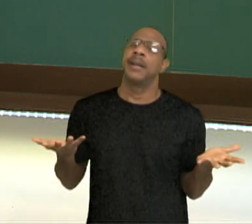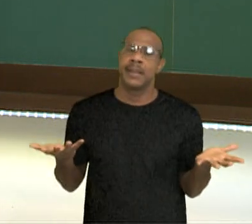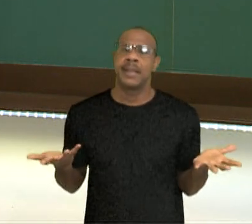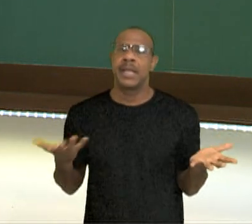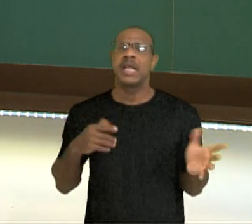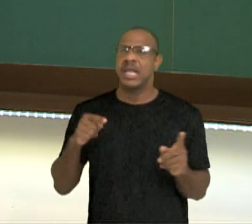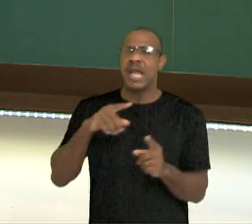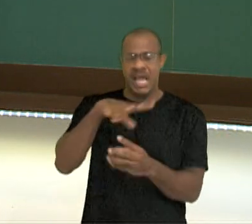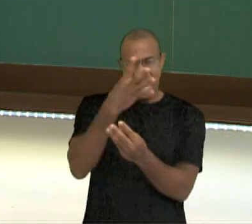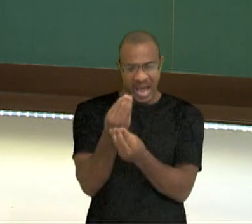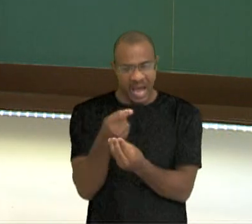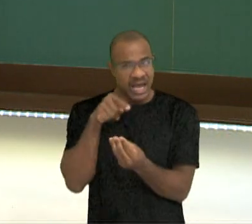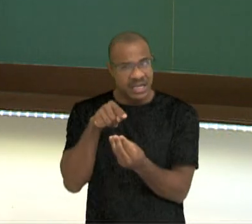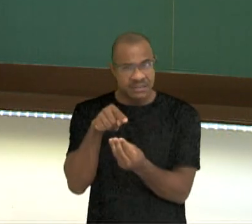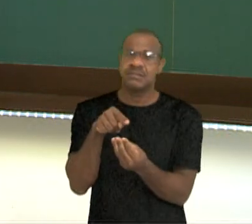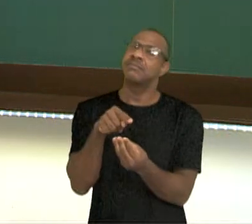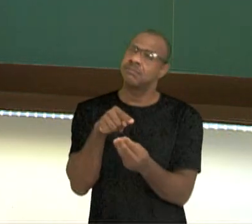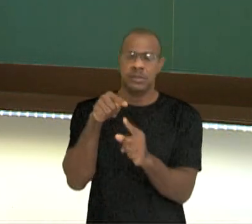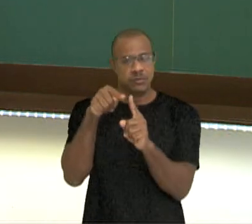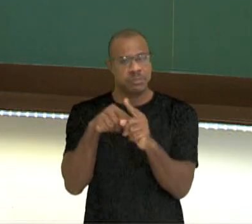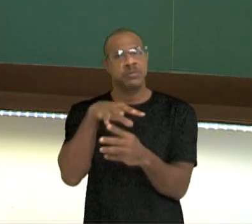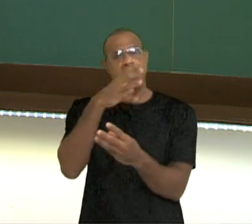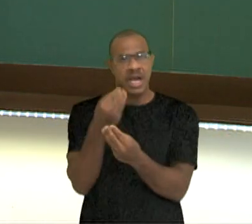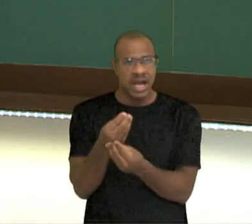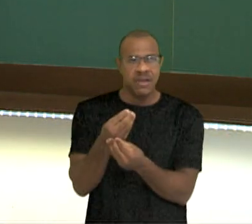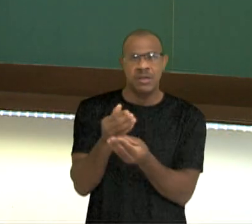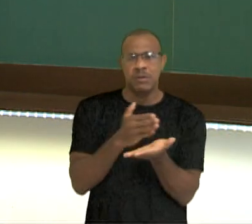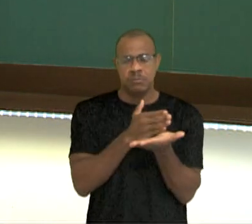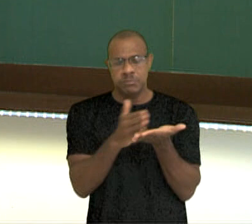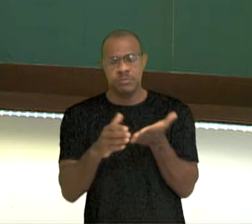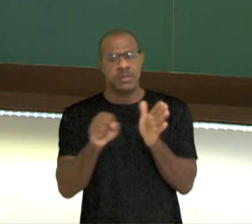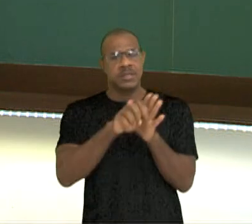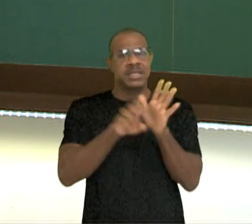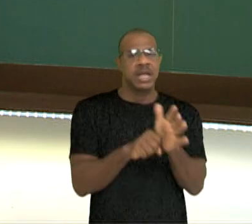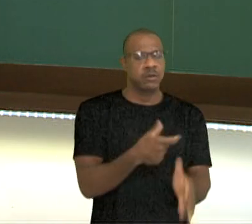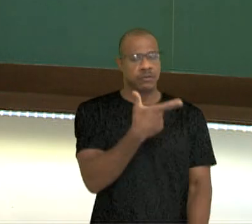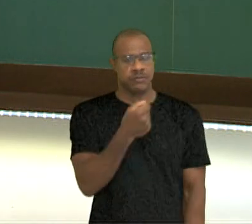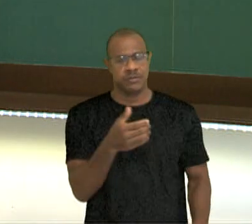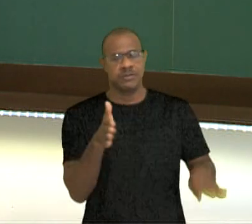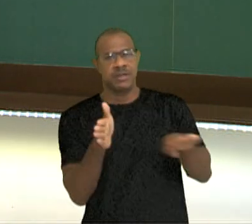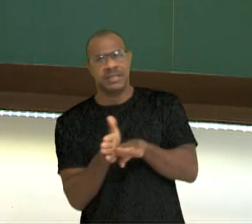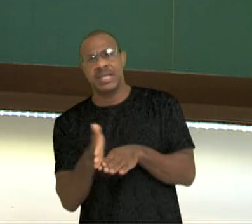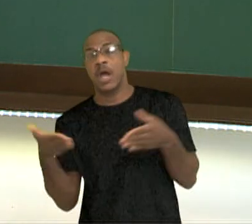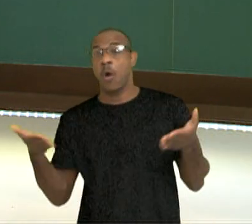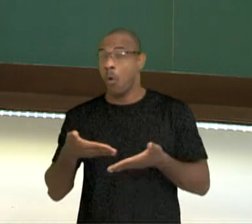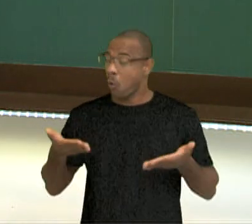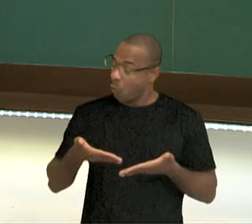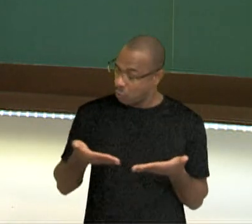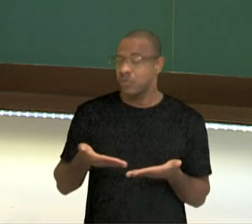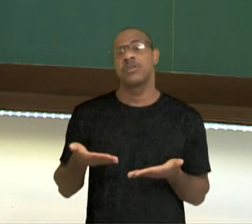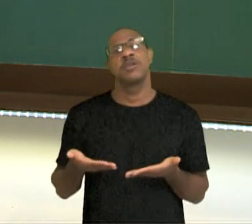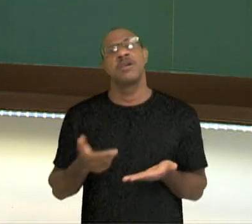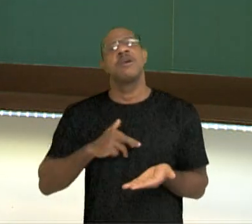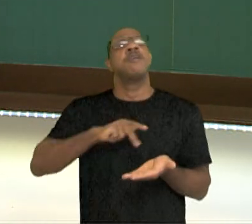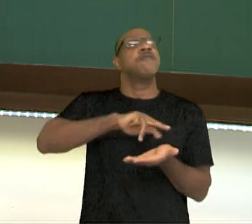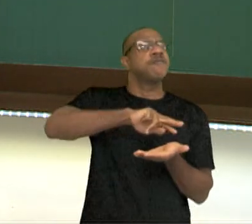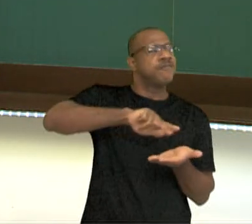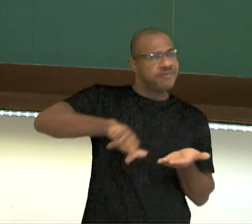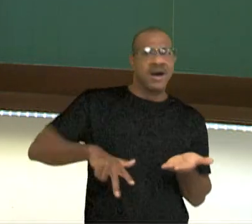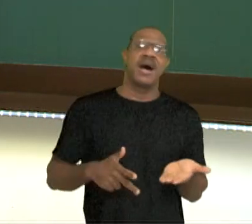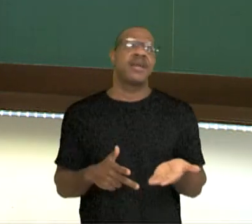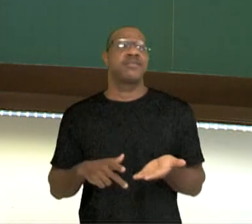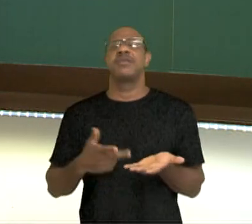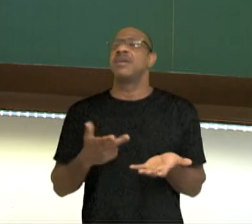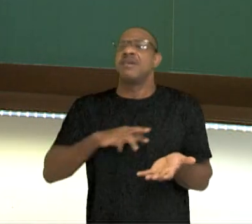tipo de arte, tá, que data do início do século XX até os dias de hoje, várias correntes artísticas